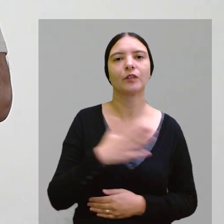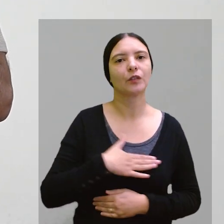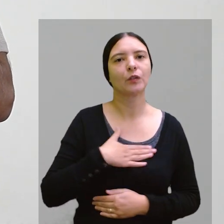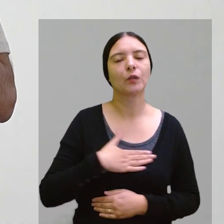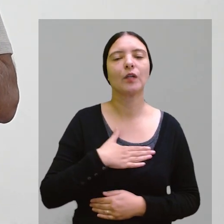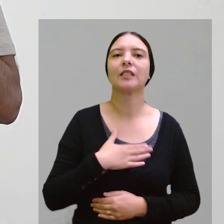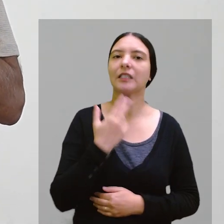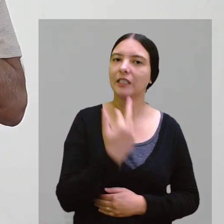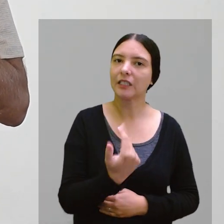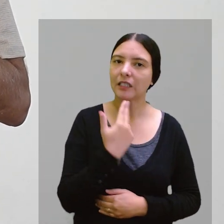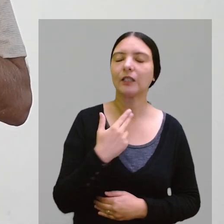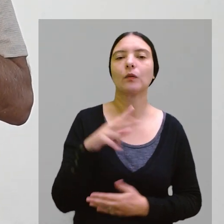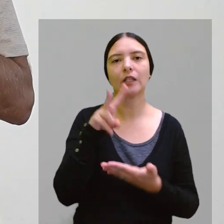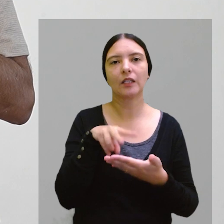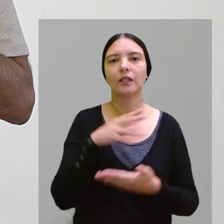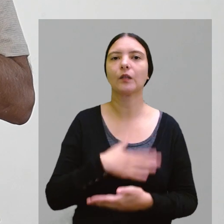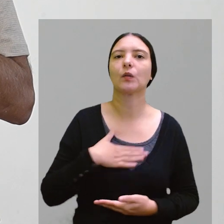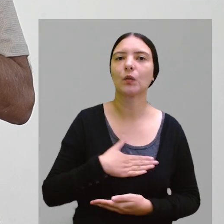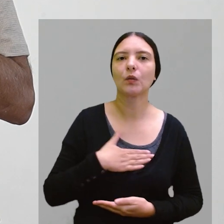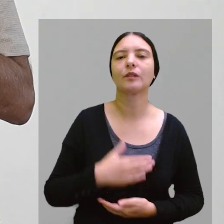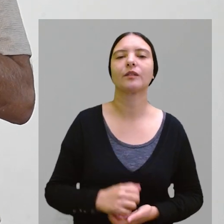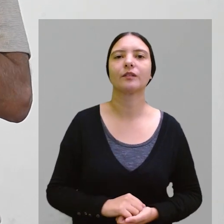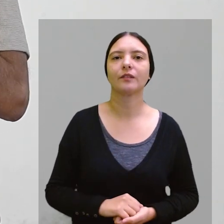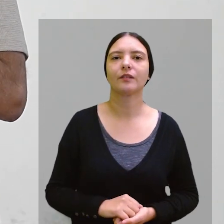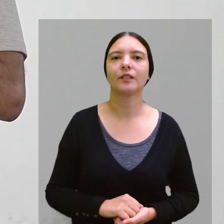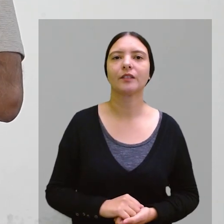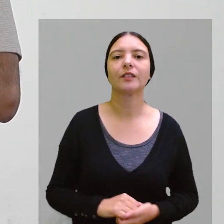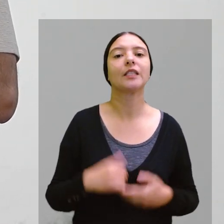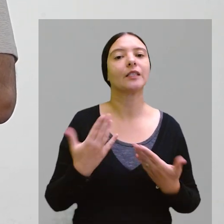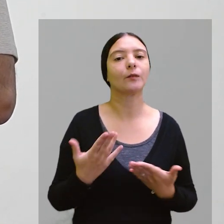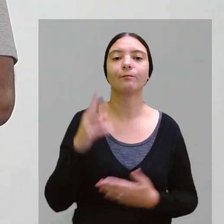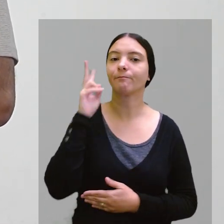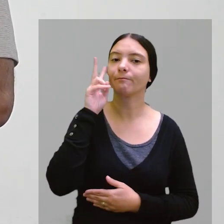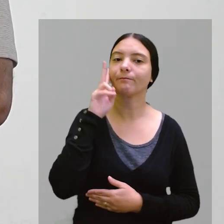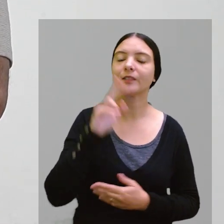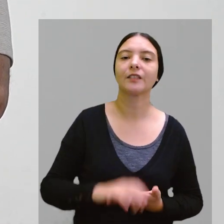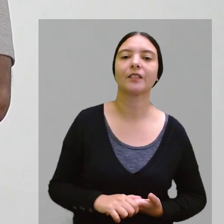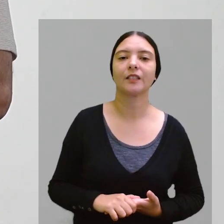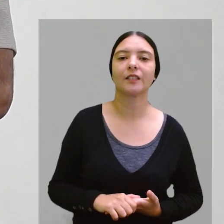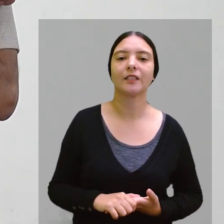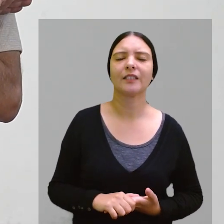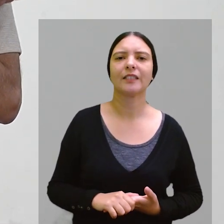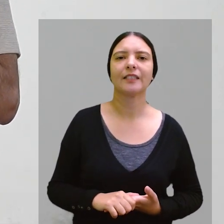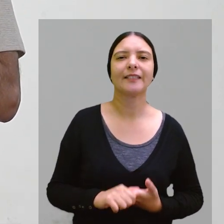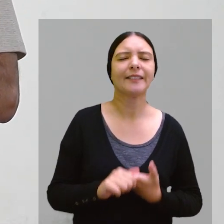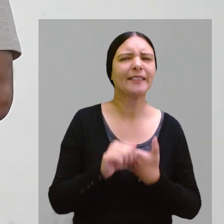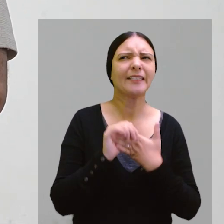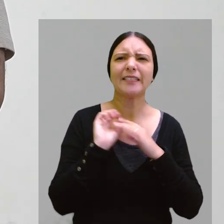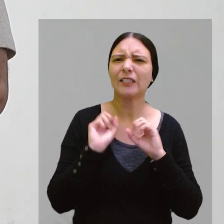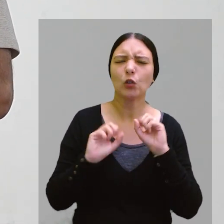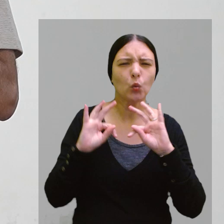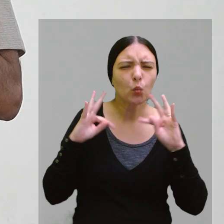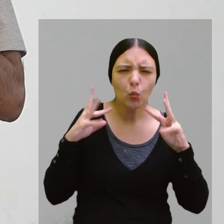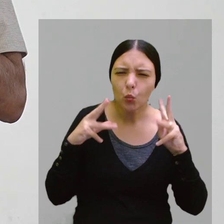gostem da língua e gostem de ler. Então, lembre-se disso. E esqueçam de tudo que eu